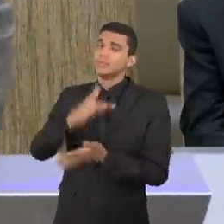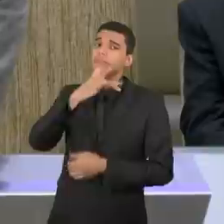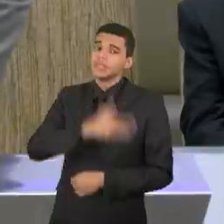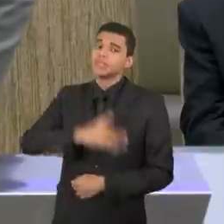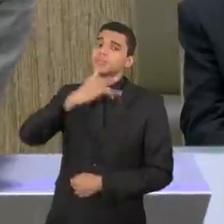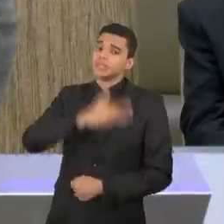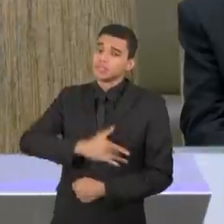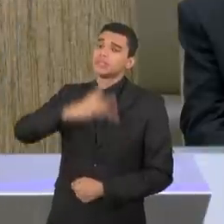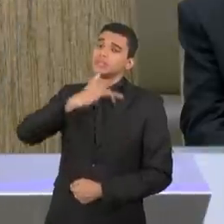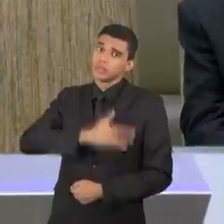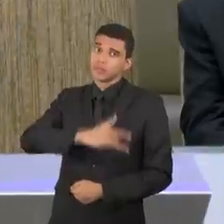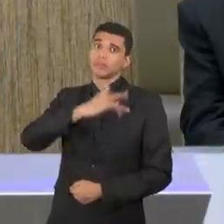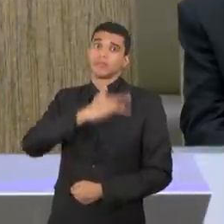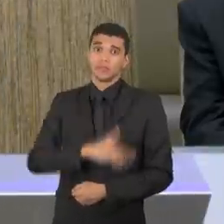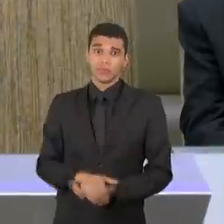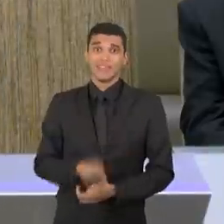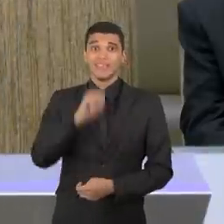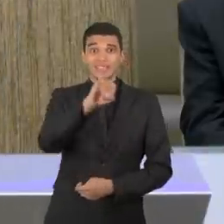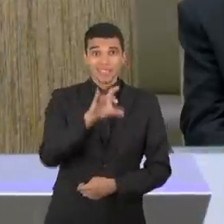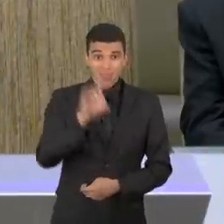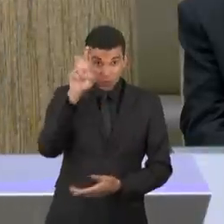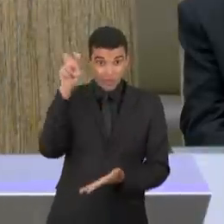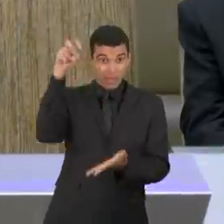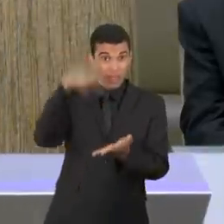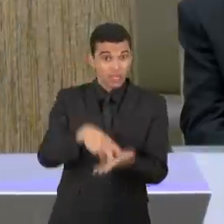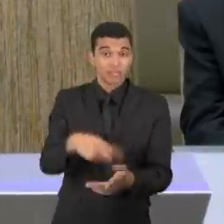Tardio em irar-se.